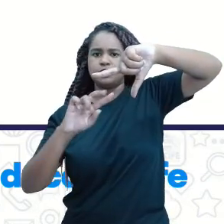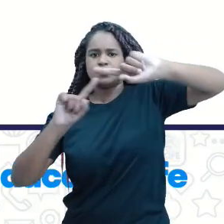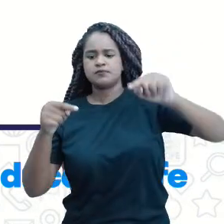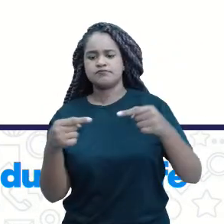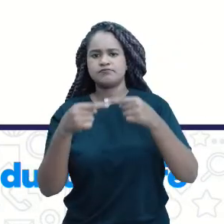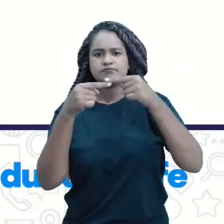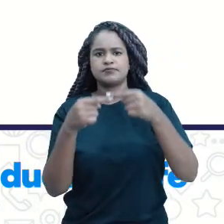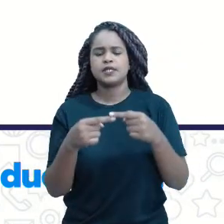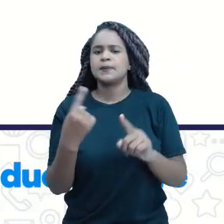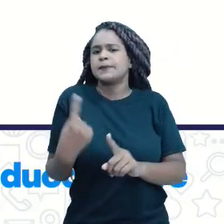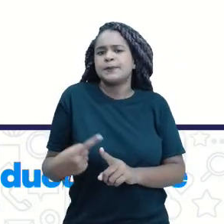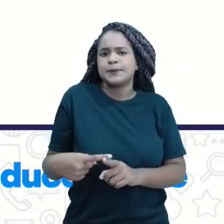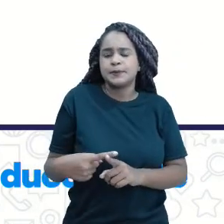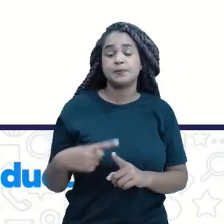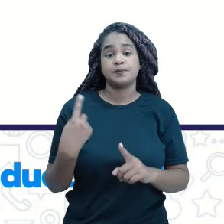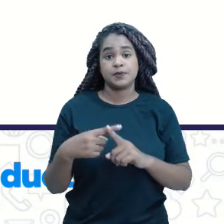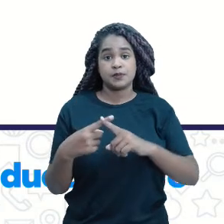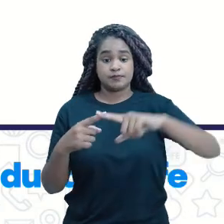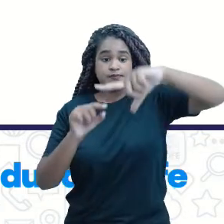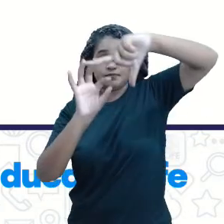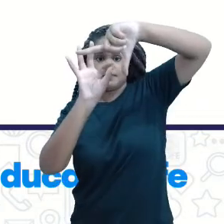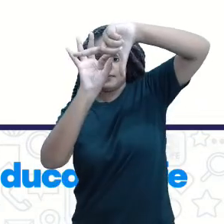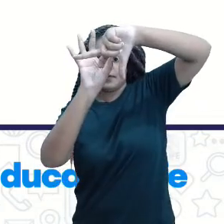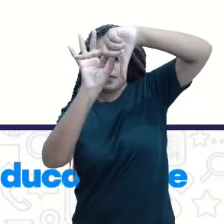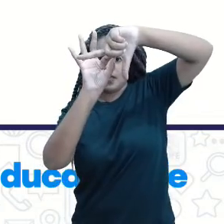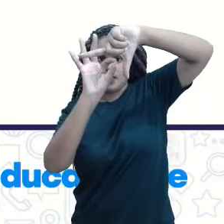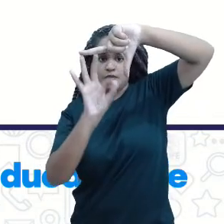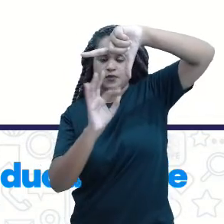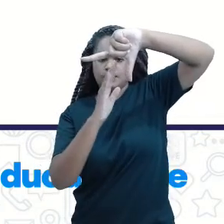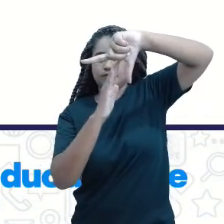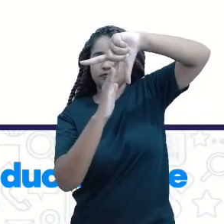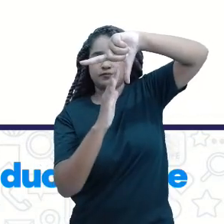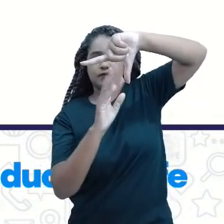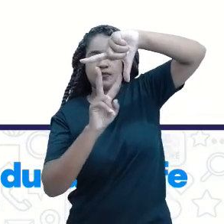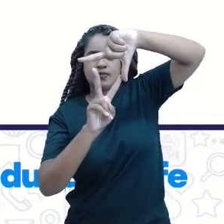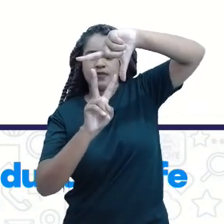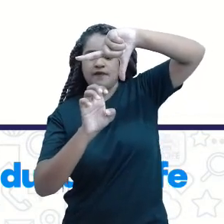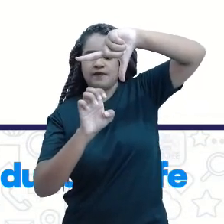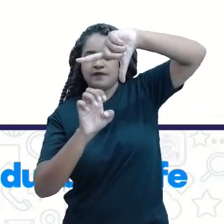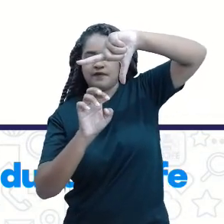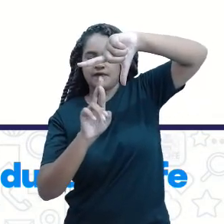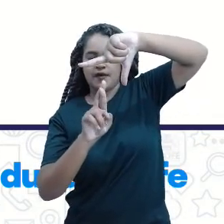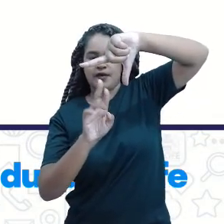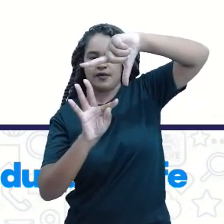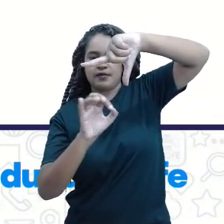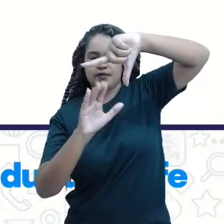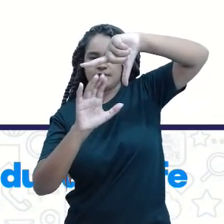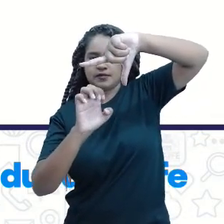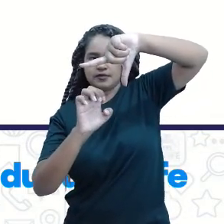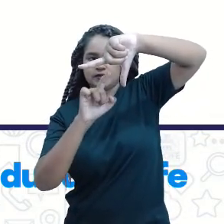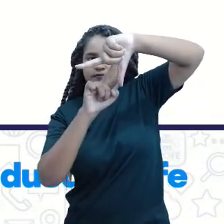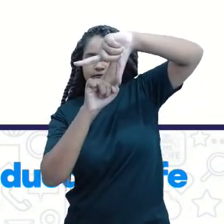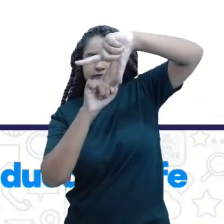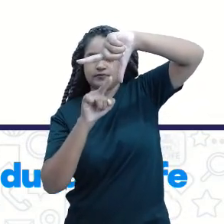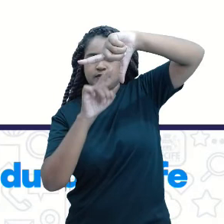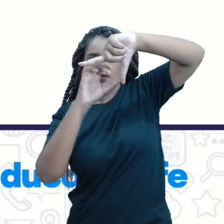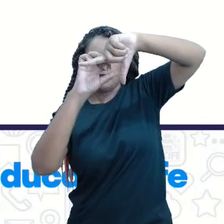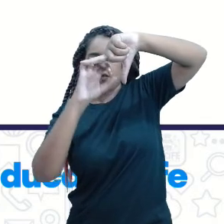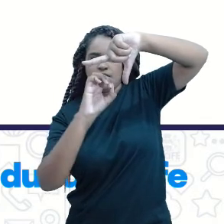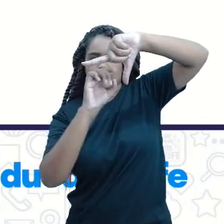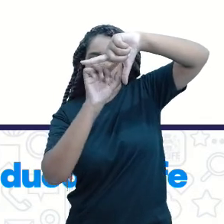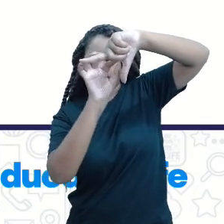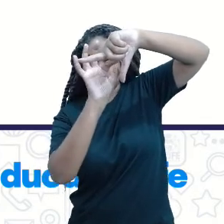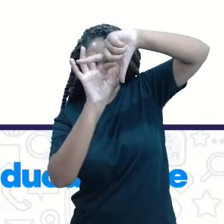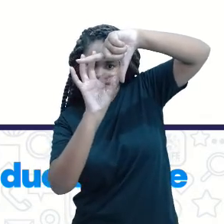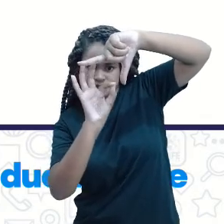essa altura, ela vai partir do vértice, onde está o ângulo de 90 graus, e vai até a